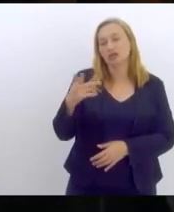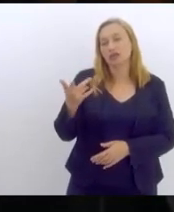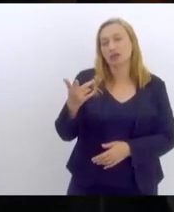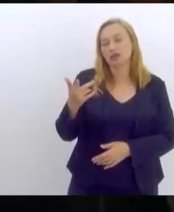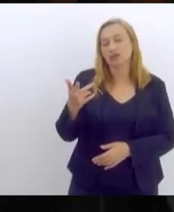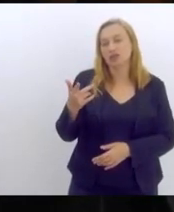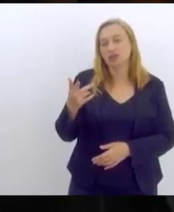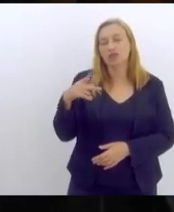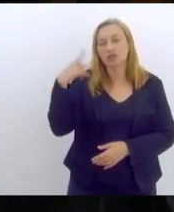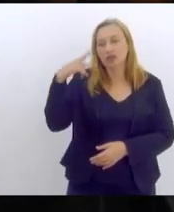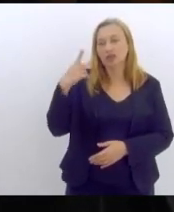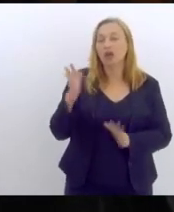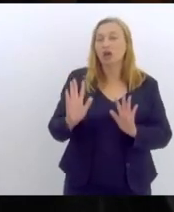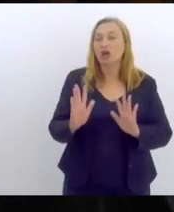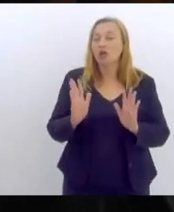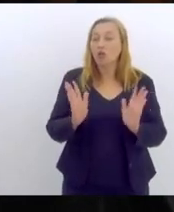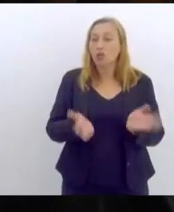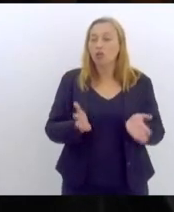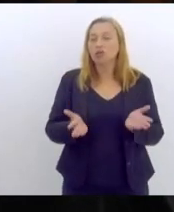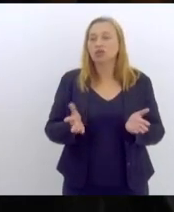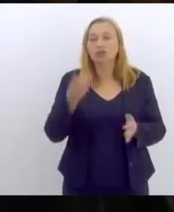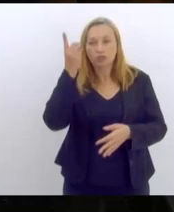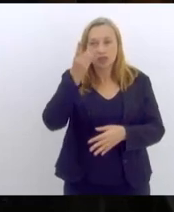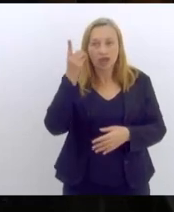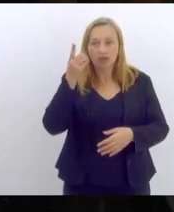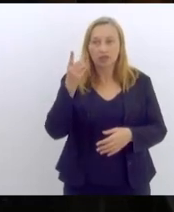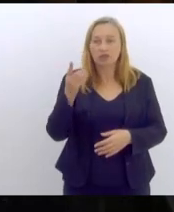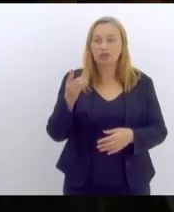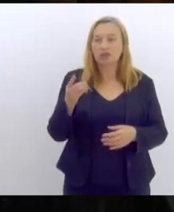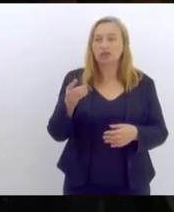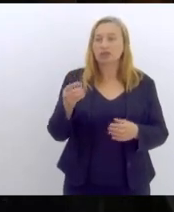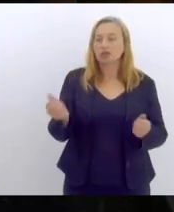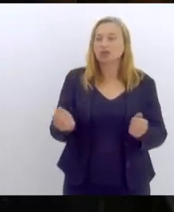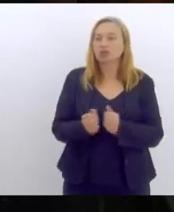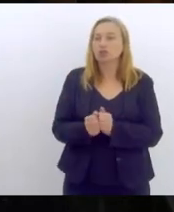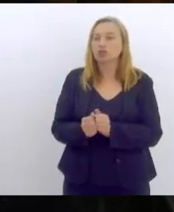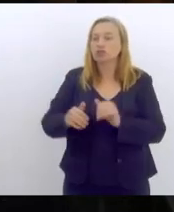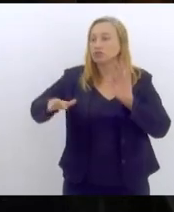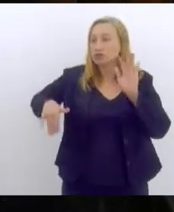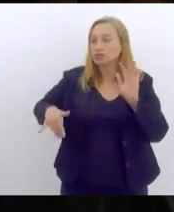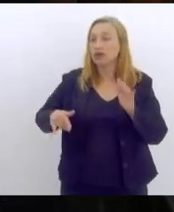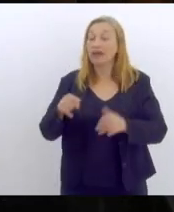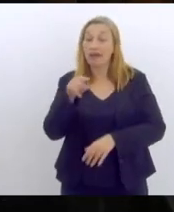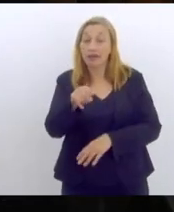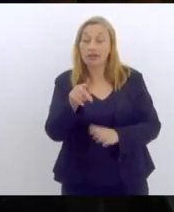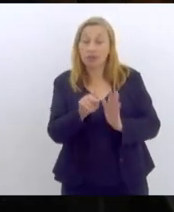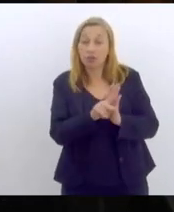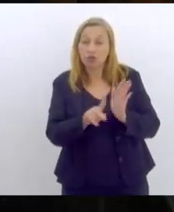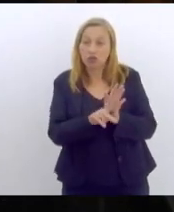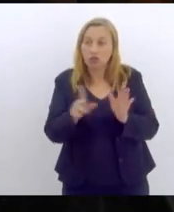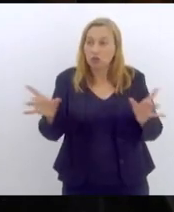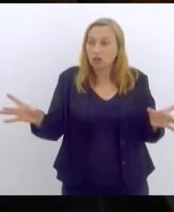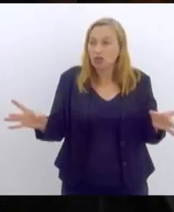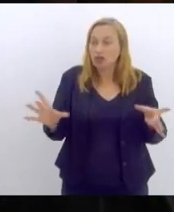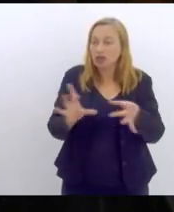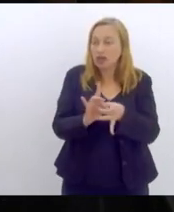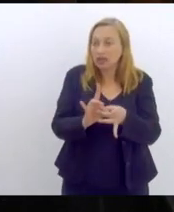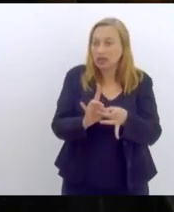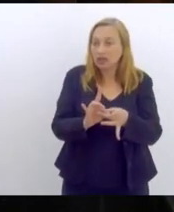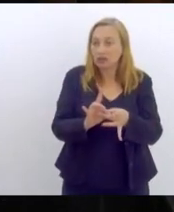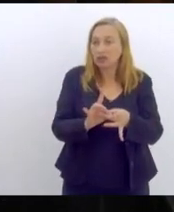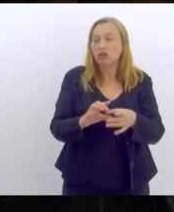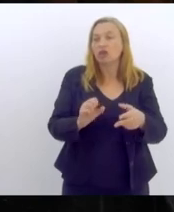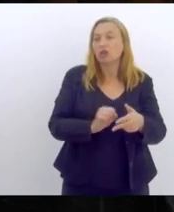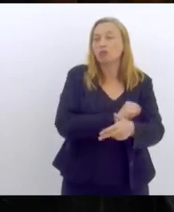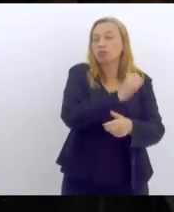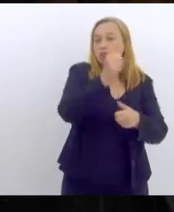praias, bem sucedida, aqui no Rio igual. Então, esse projeto integra os poderes